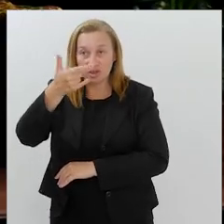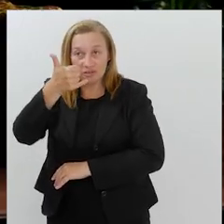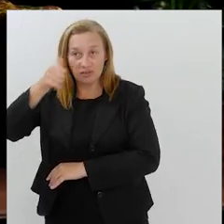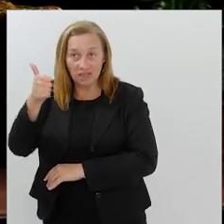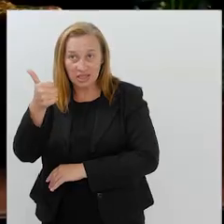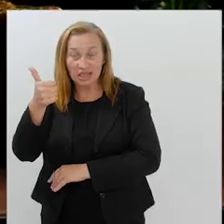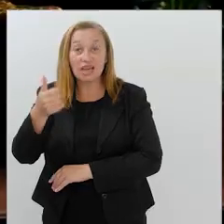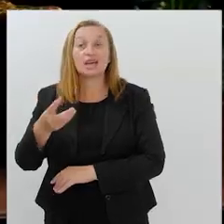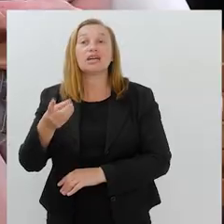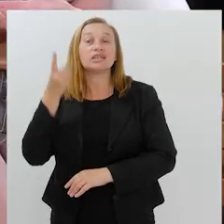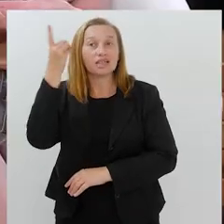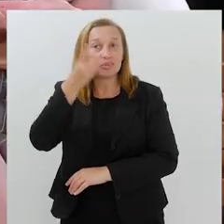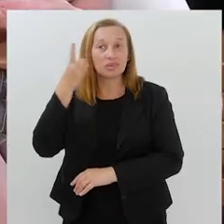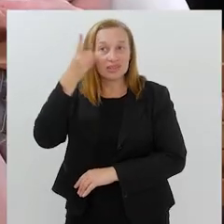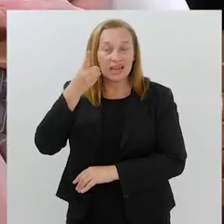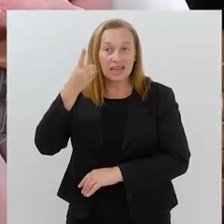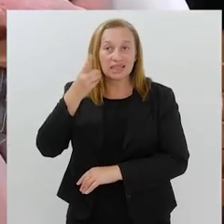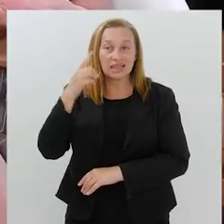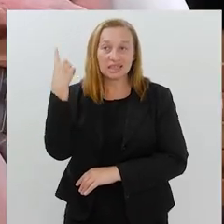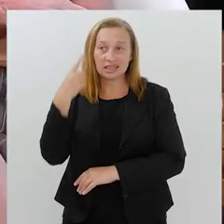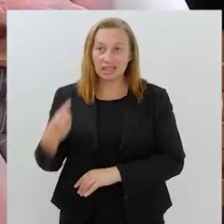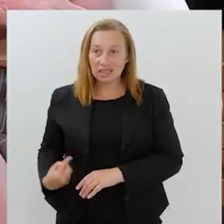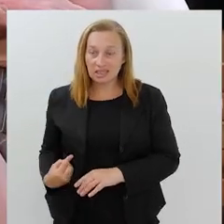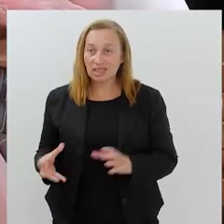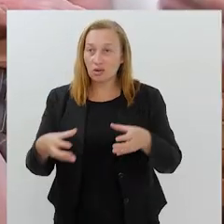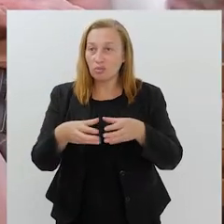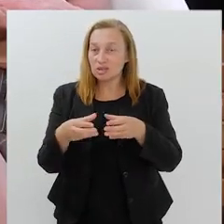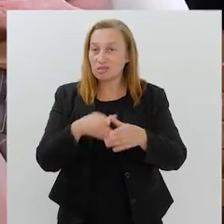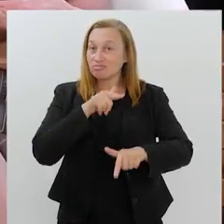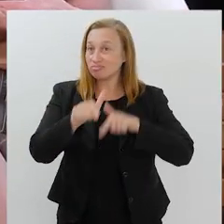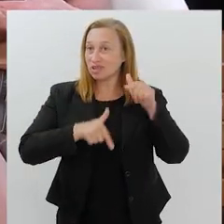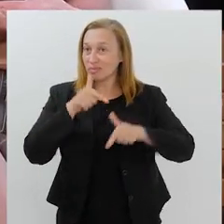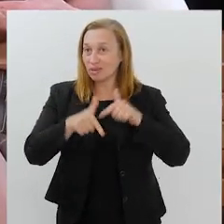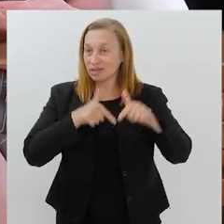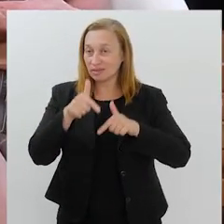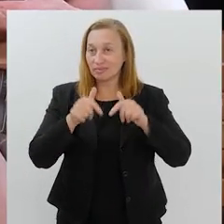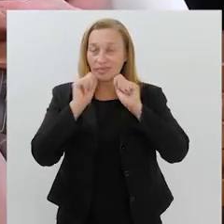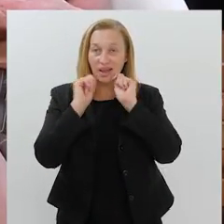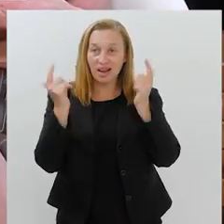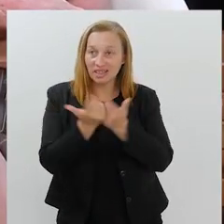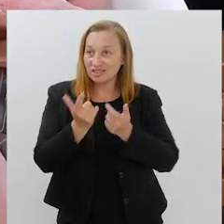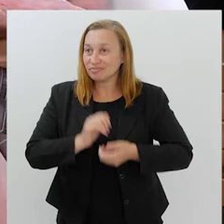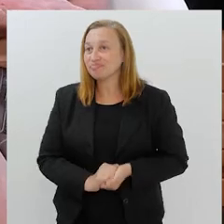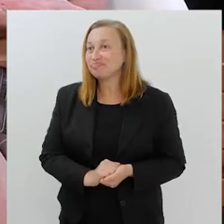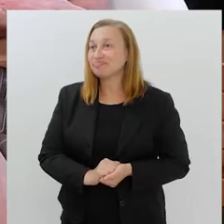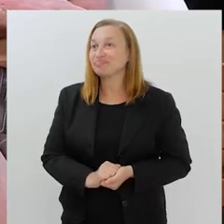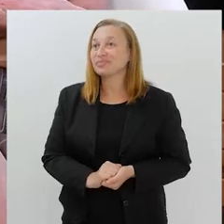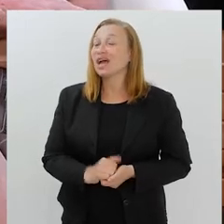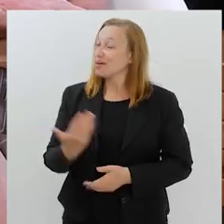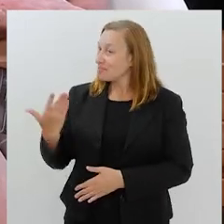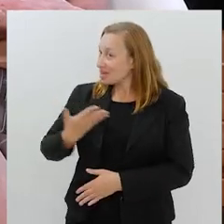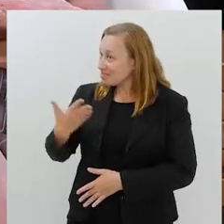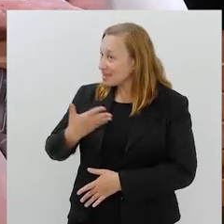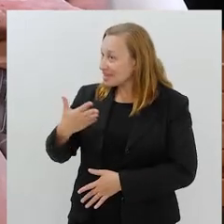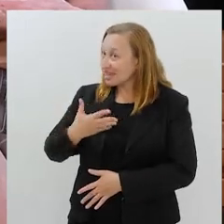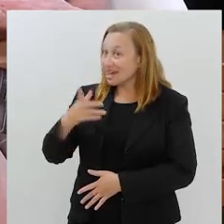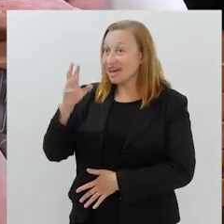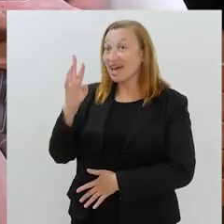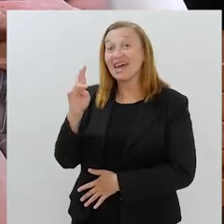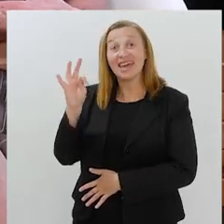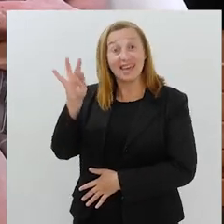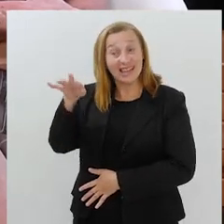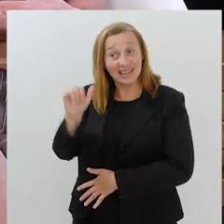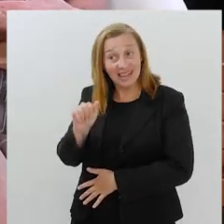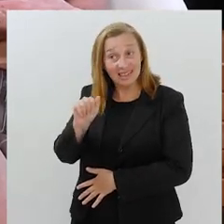trouxemos aqui a nossa querida deputada Dani balb que Preside a comissão de trabalho da Assembleia Legislativa e a minha querida amiga amiga